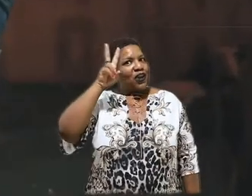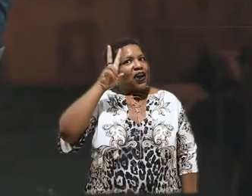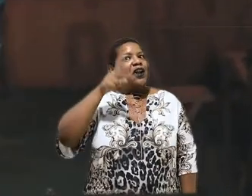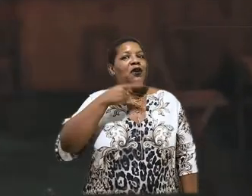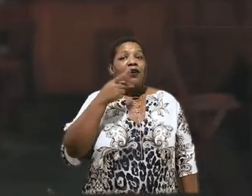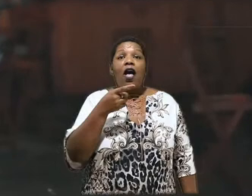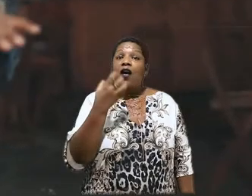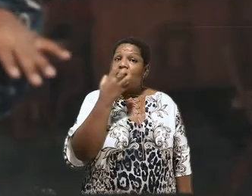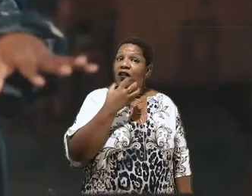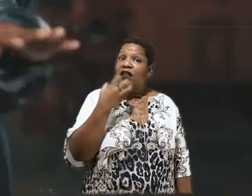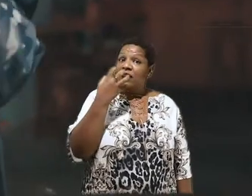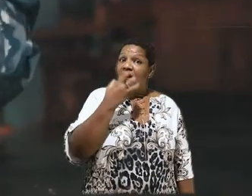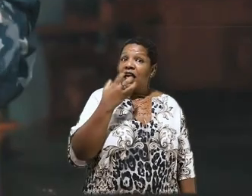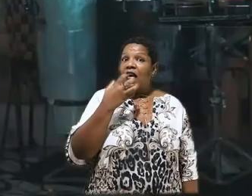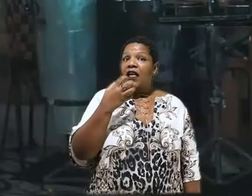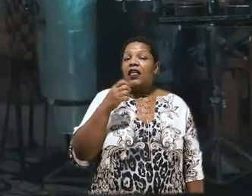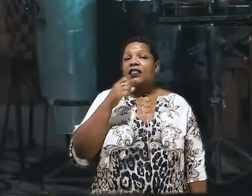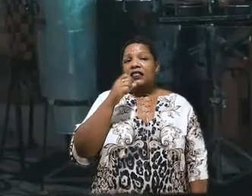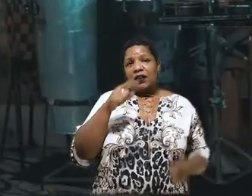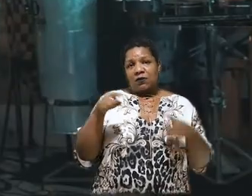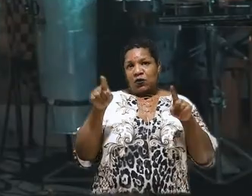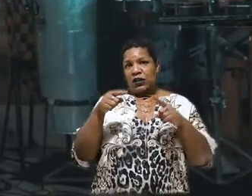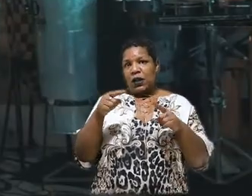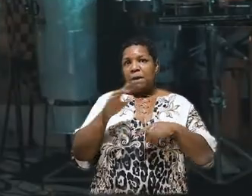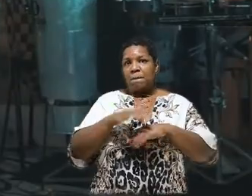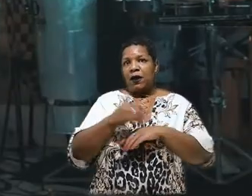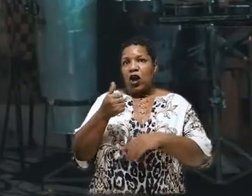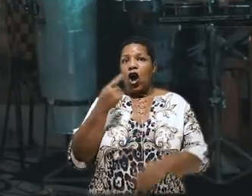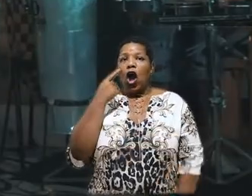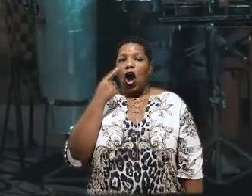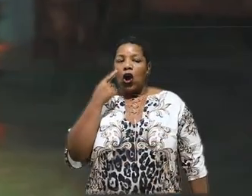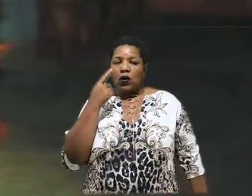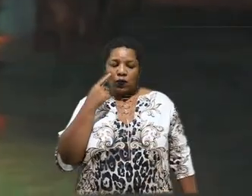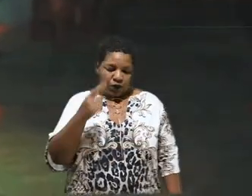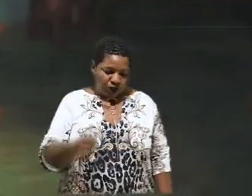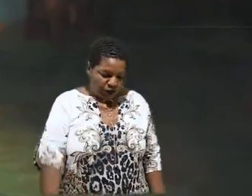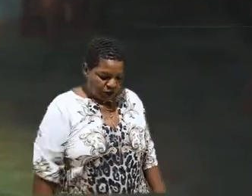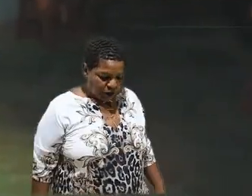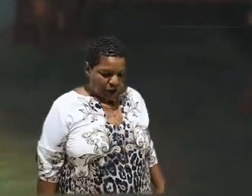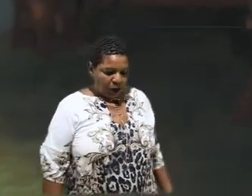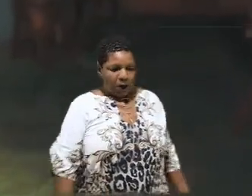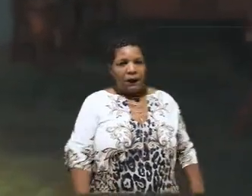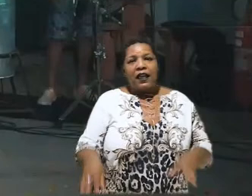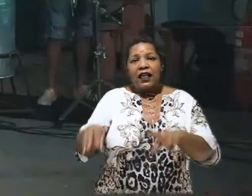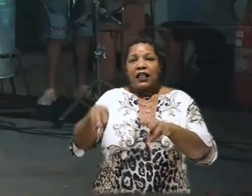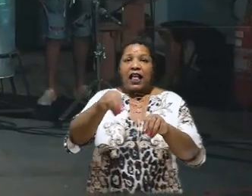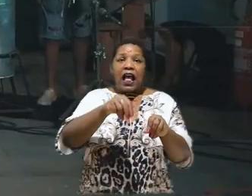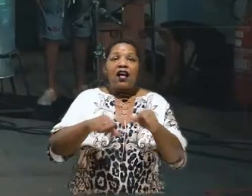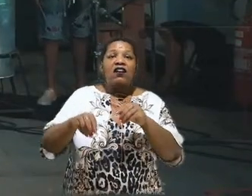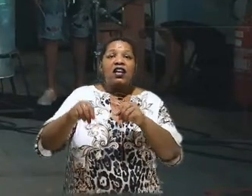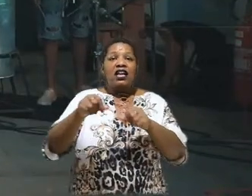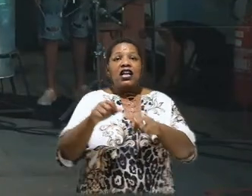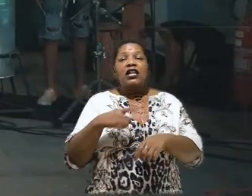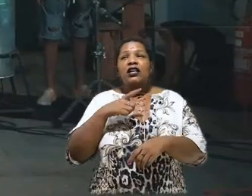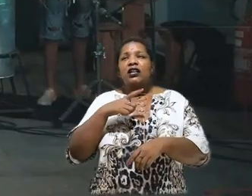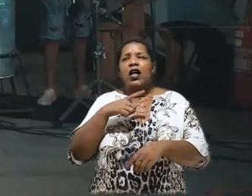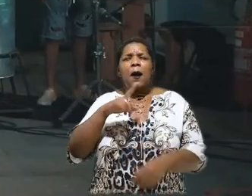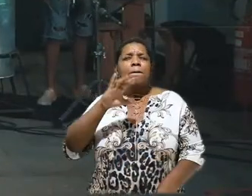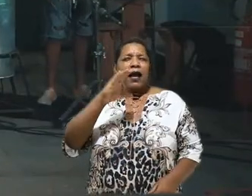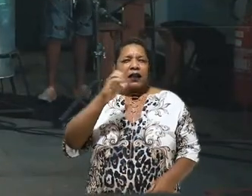para contar eu vou cantar a música mesmo só que é melhor ela começa aqui gente na farinha on